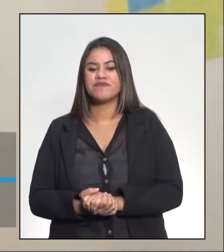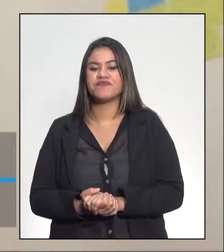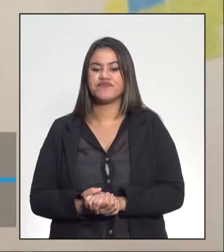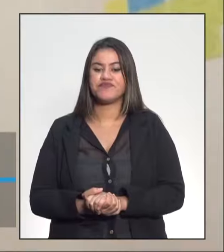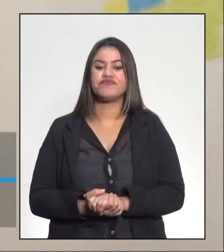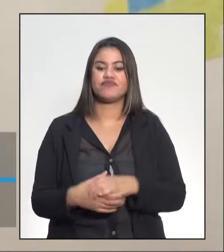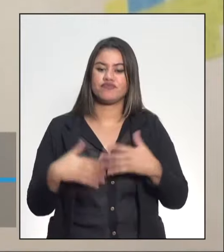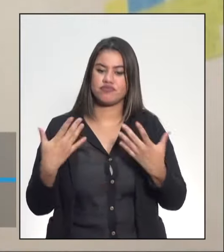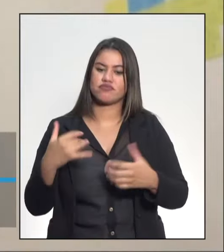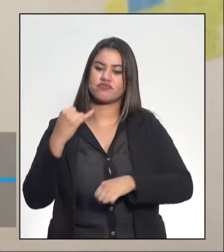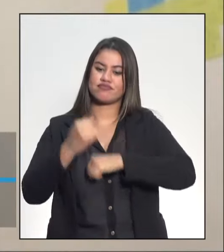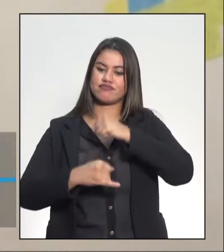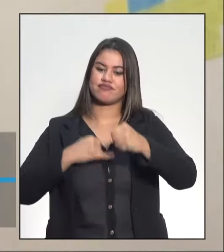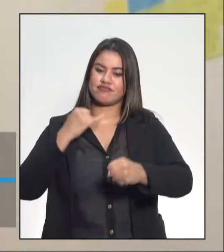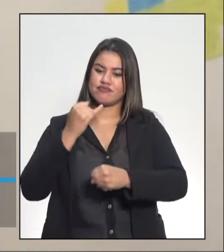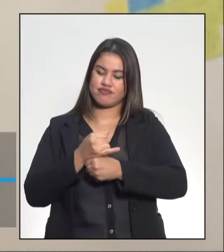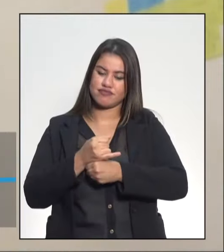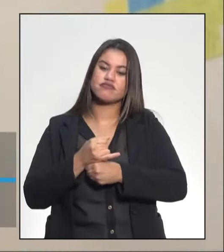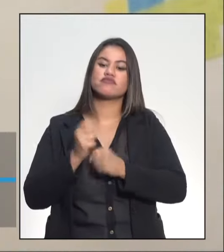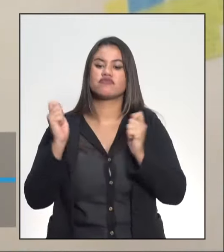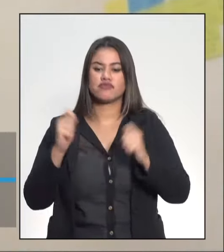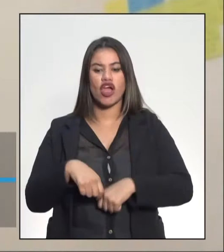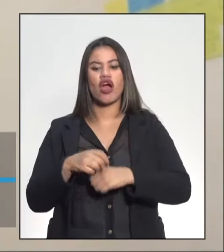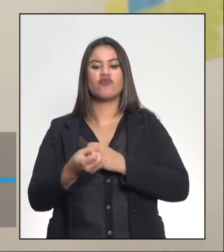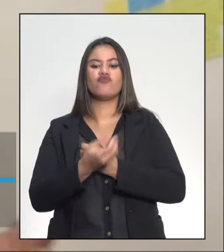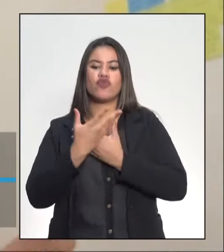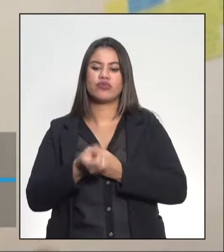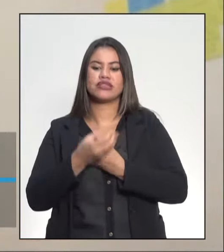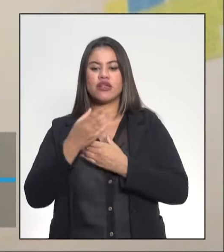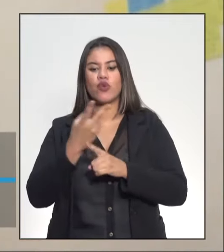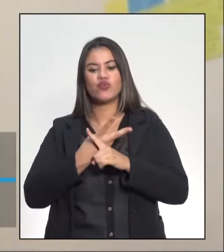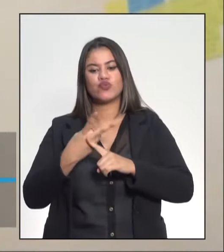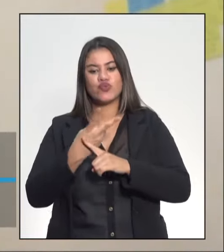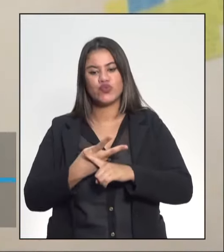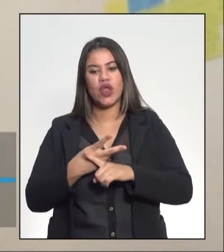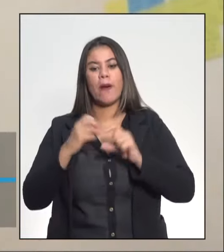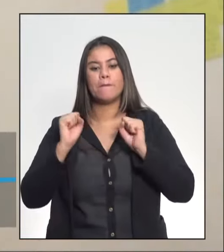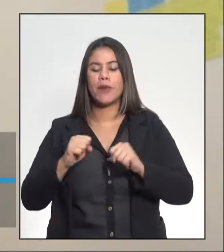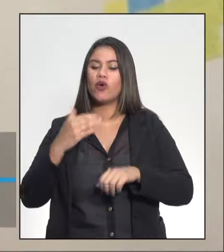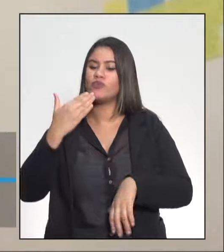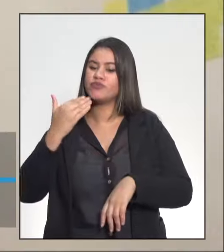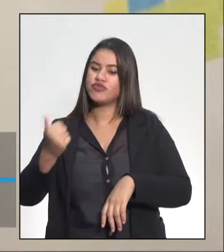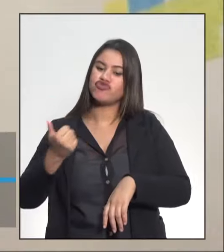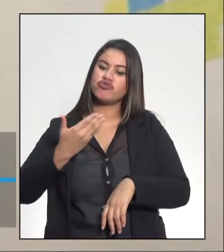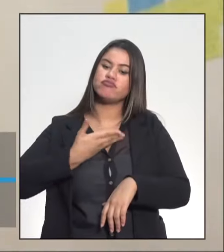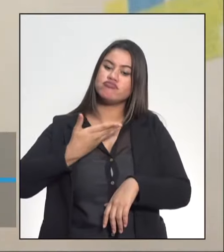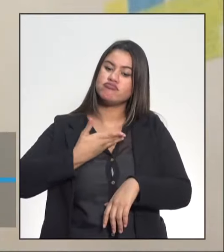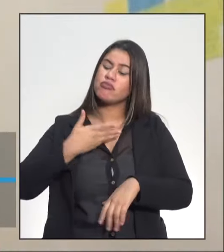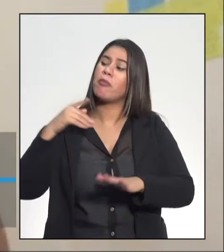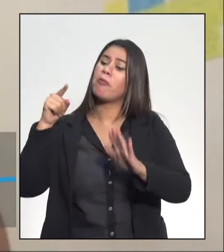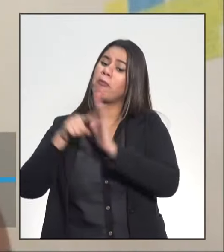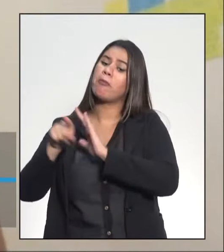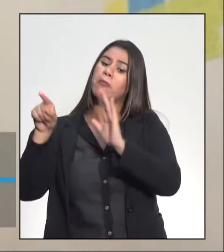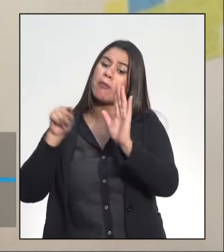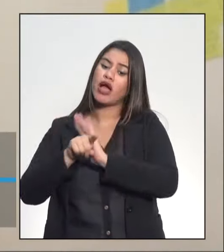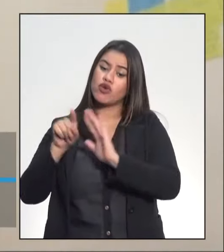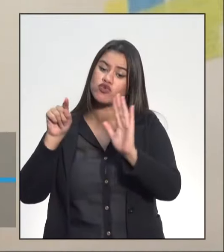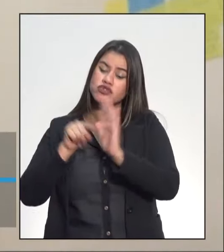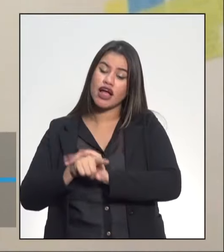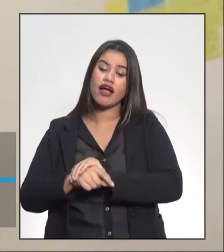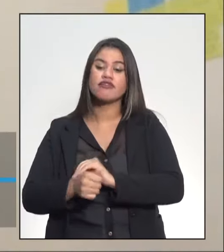a gente pode buscar na internet as informações. A gente pode pedir a informação para os nossos colegas, para os nossos